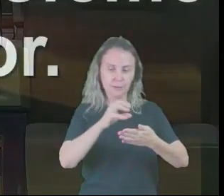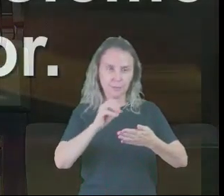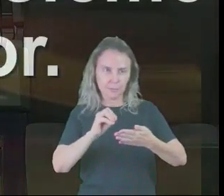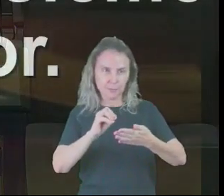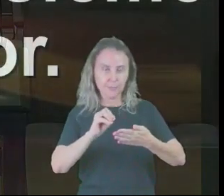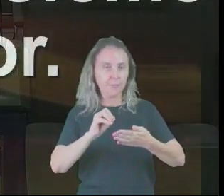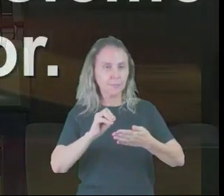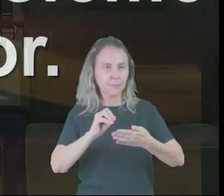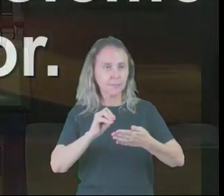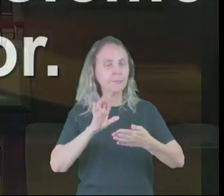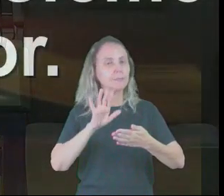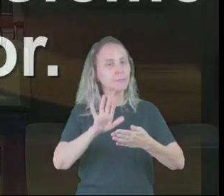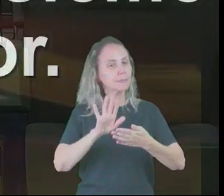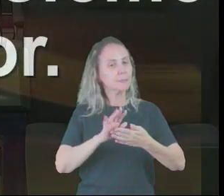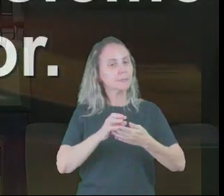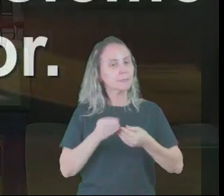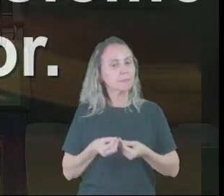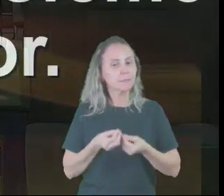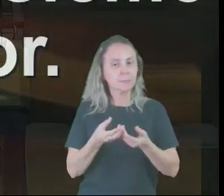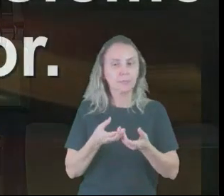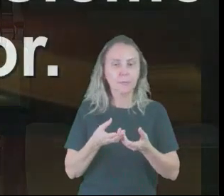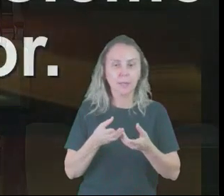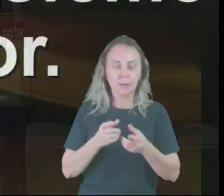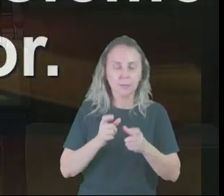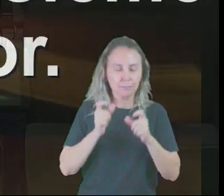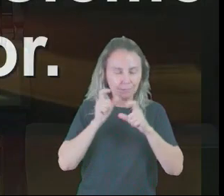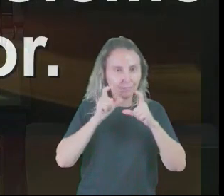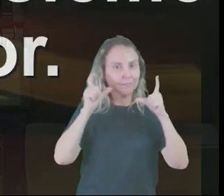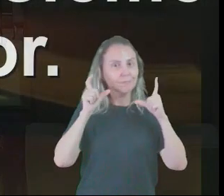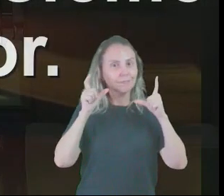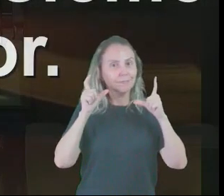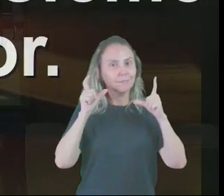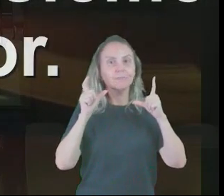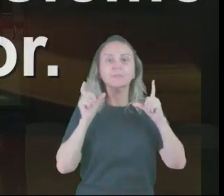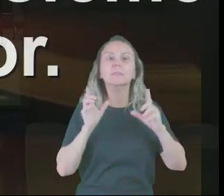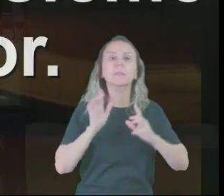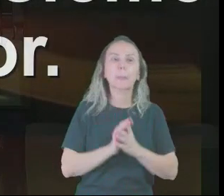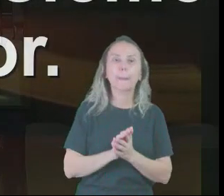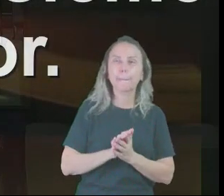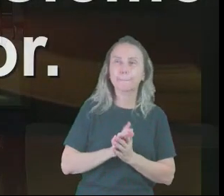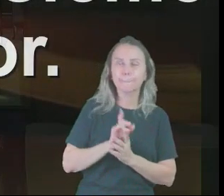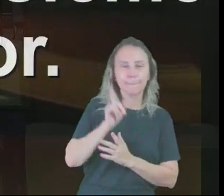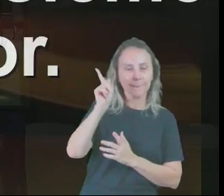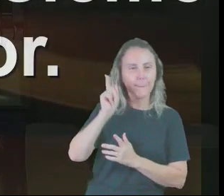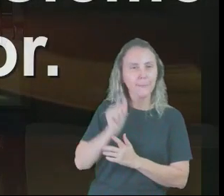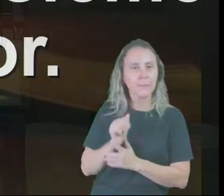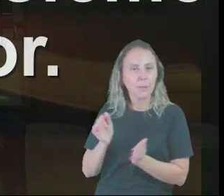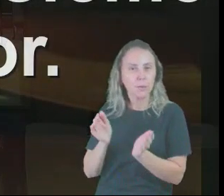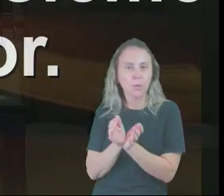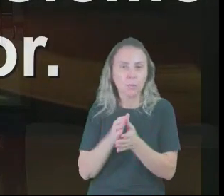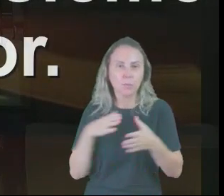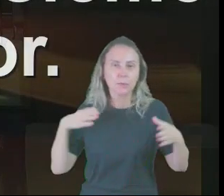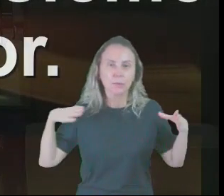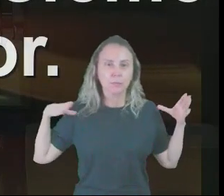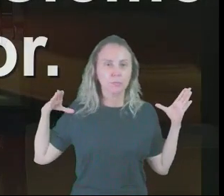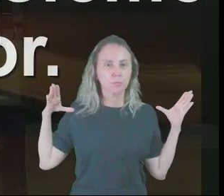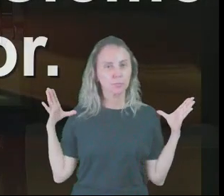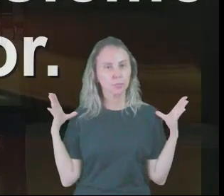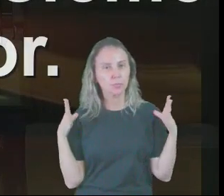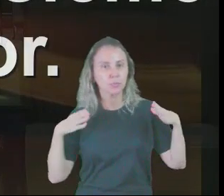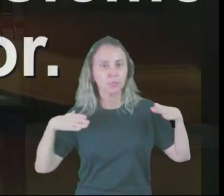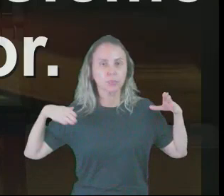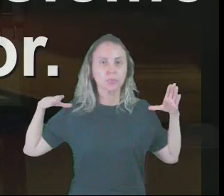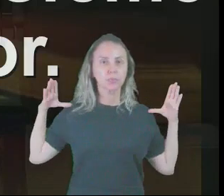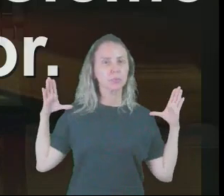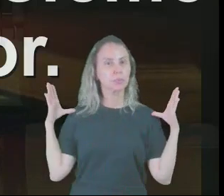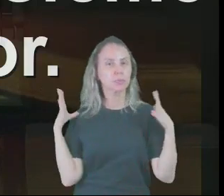ó e vai nos trazer uma Alerta ele vai dizer enquanto os anjos sendo maiores em